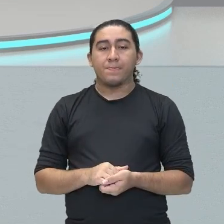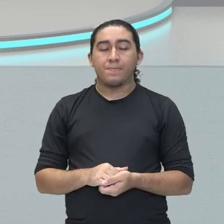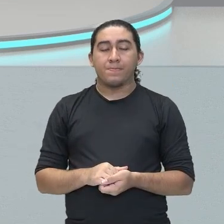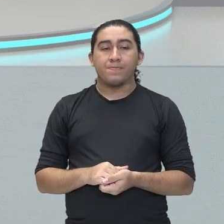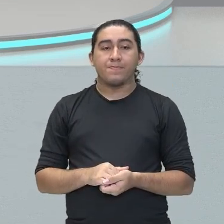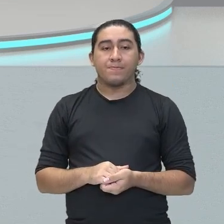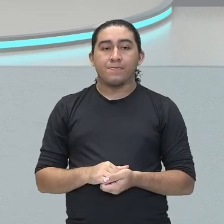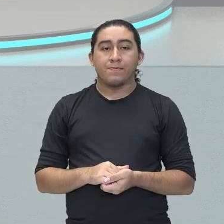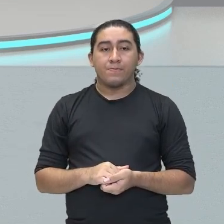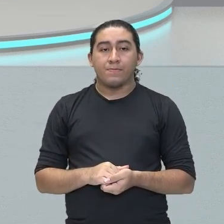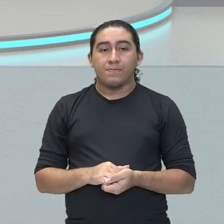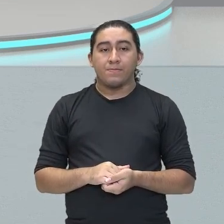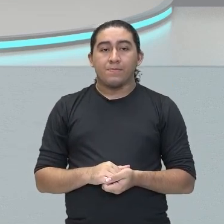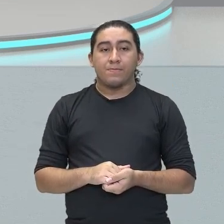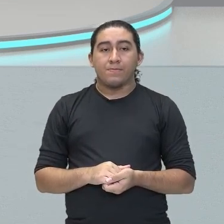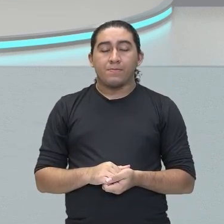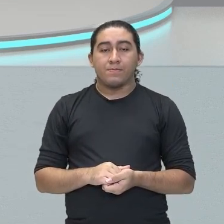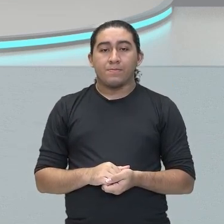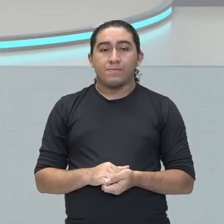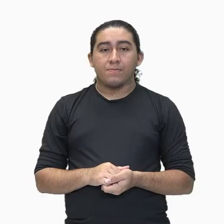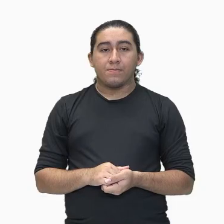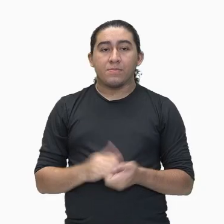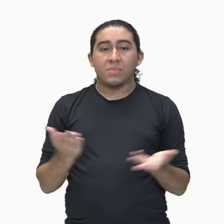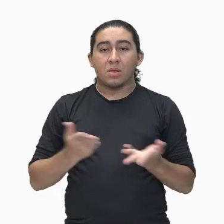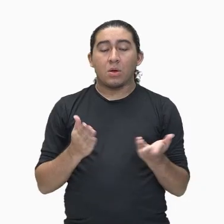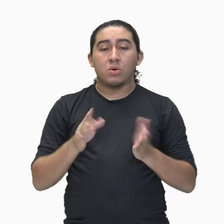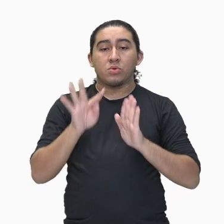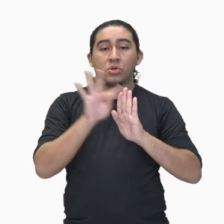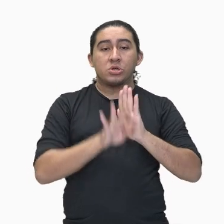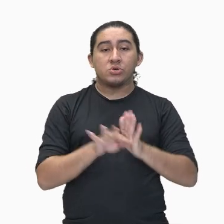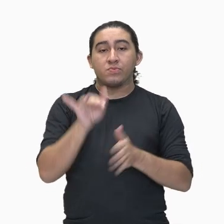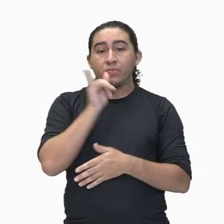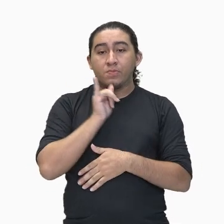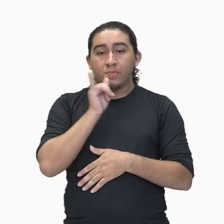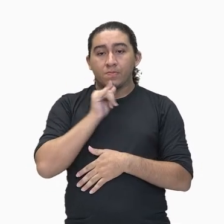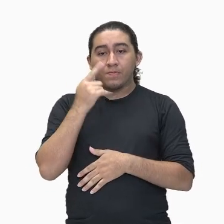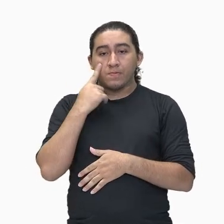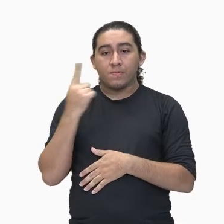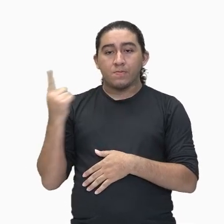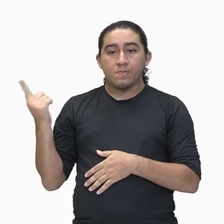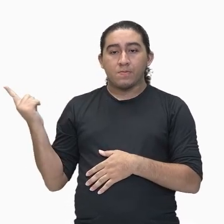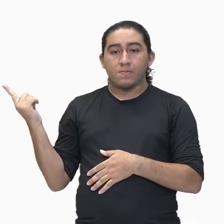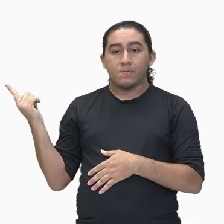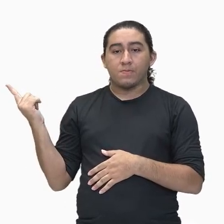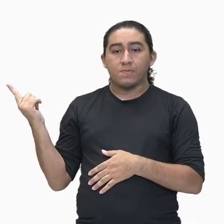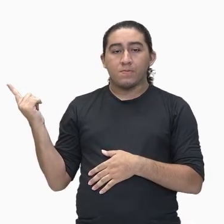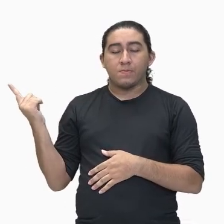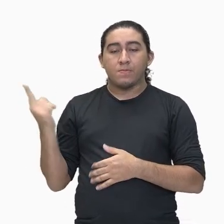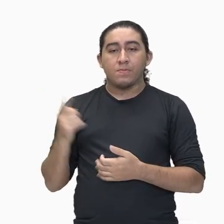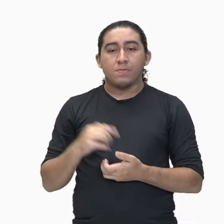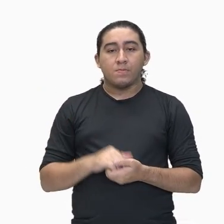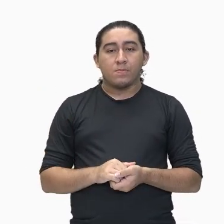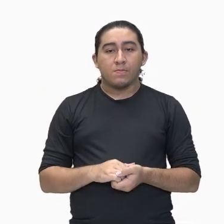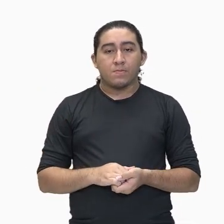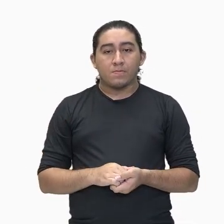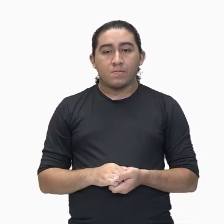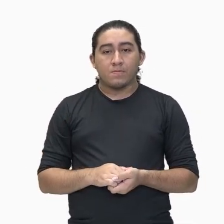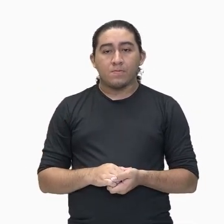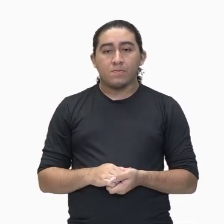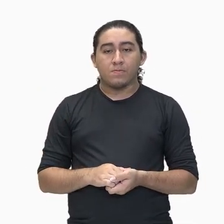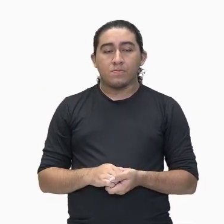ver um trecho do texto. Então temos aí a lírica, né, do